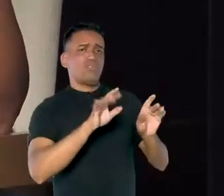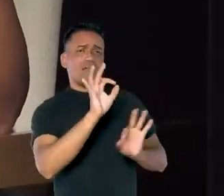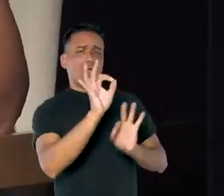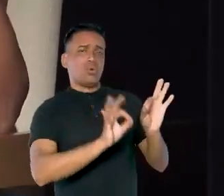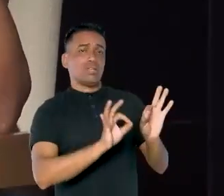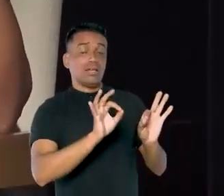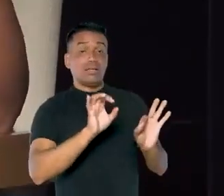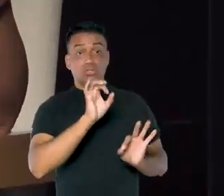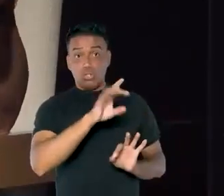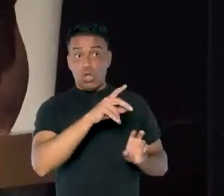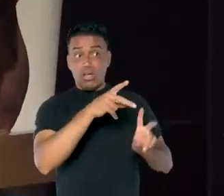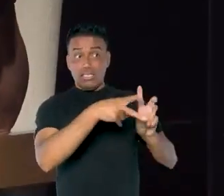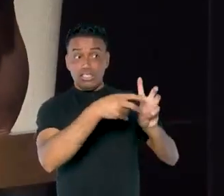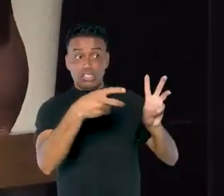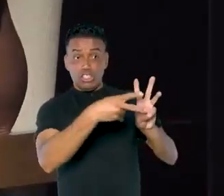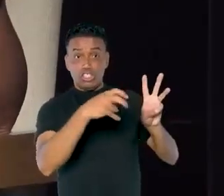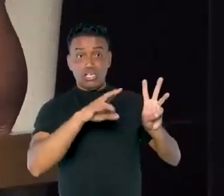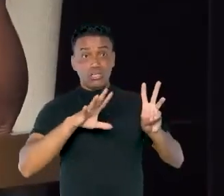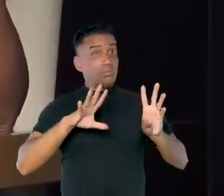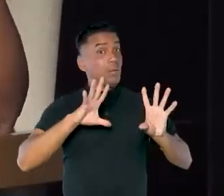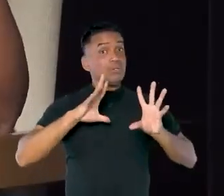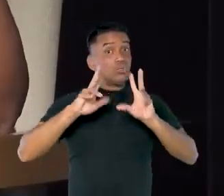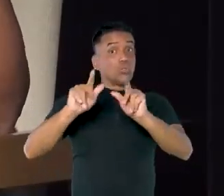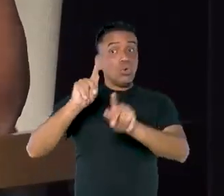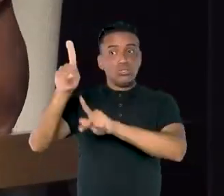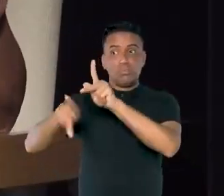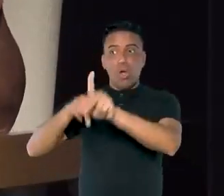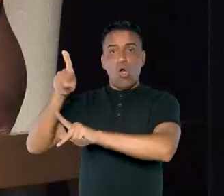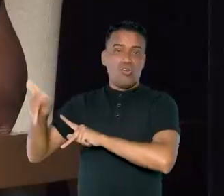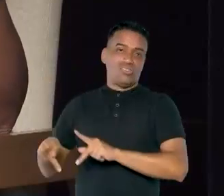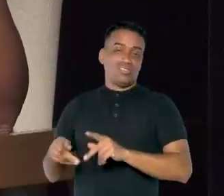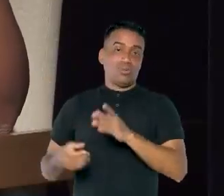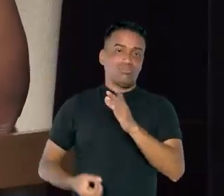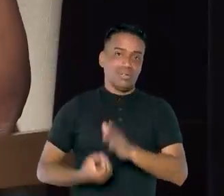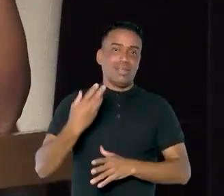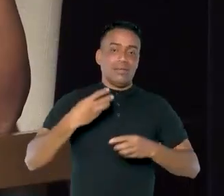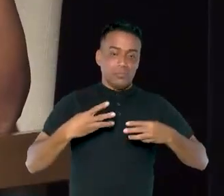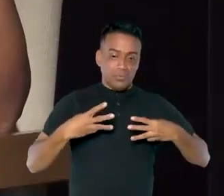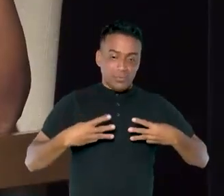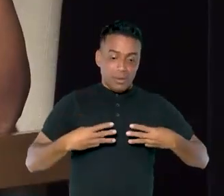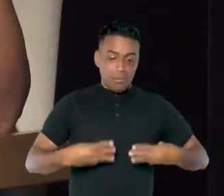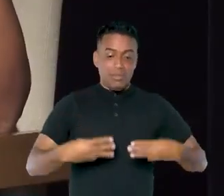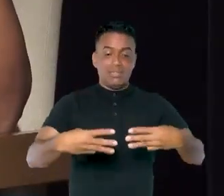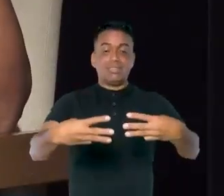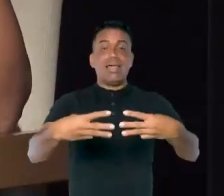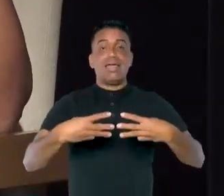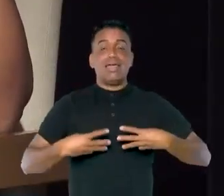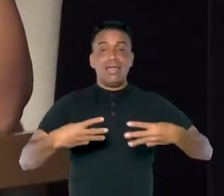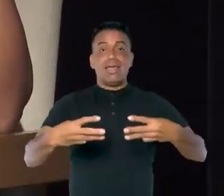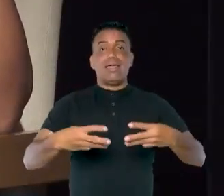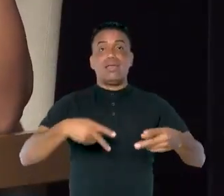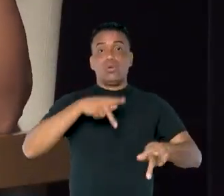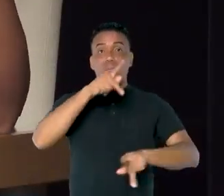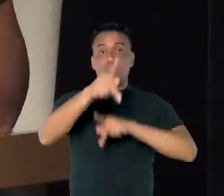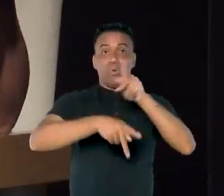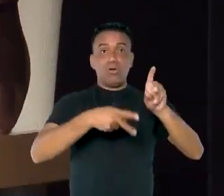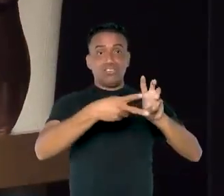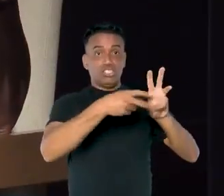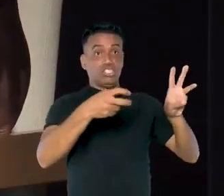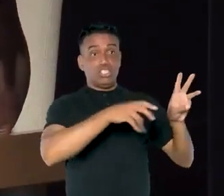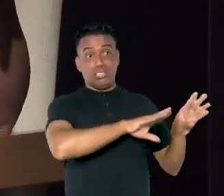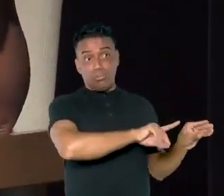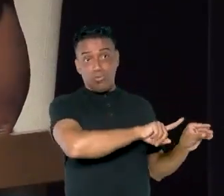os povos indígenas, mas todos os povos, né? Então, quando eles criam o Ministério dos Povos Indígenas, e os povos indígenas vão